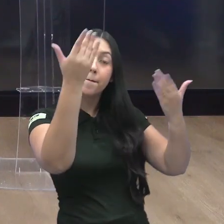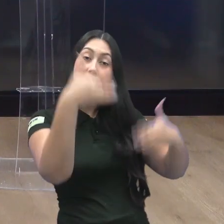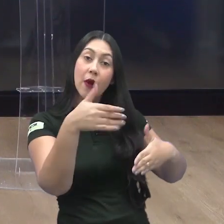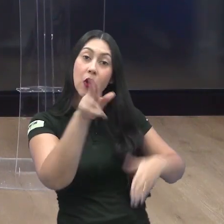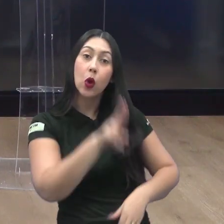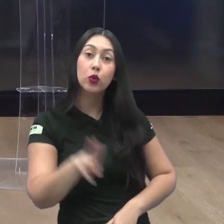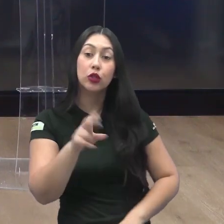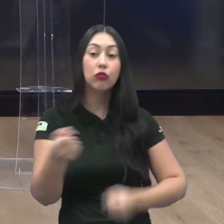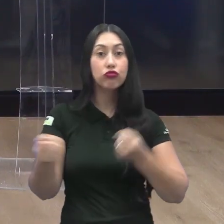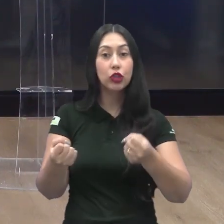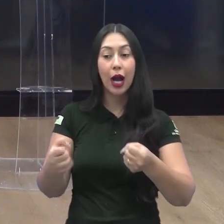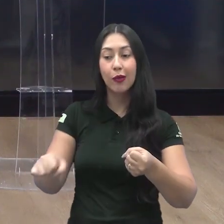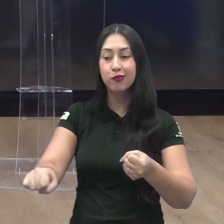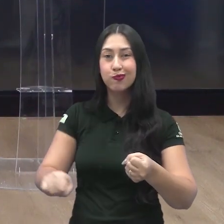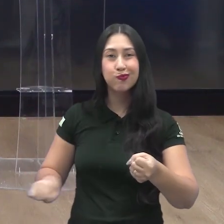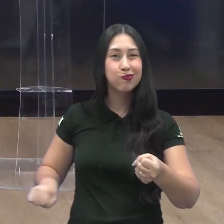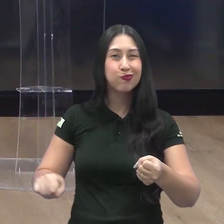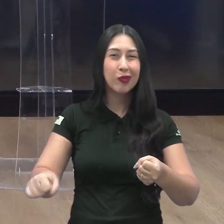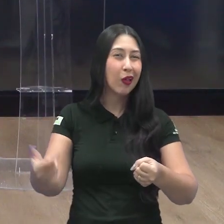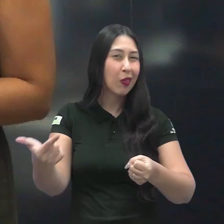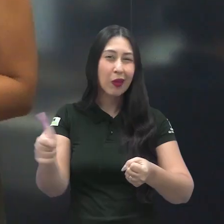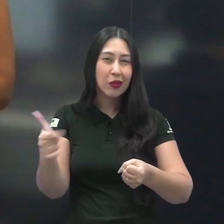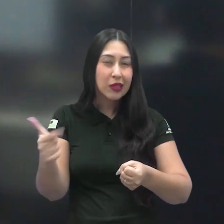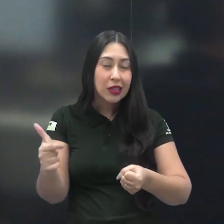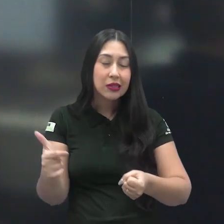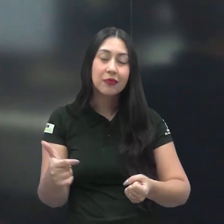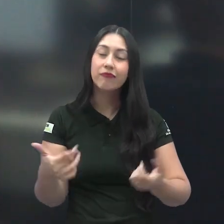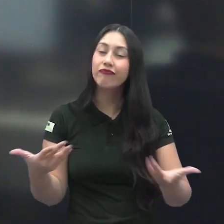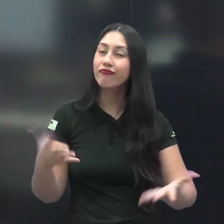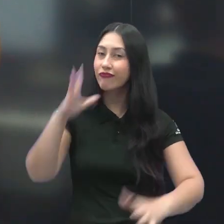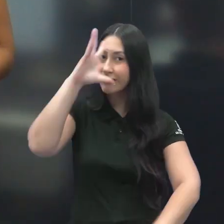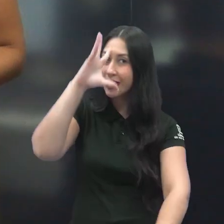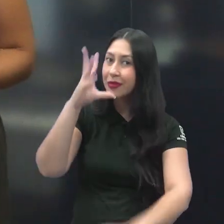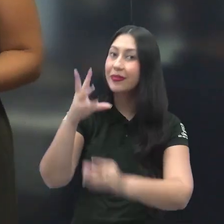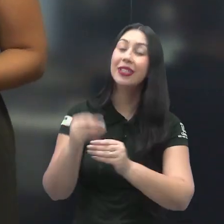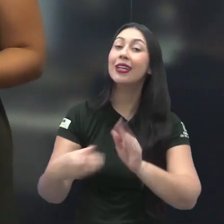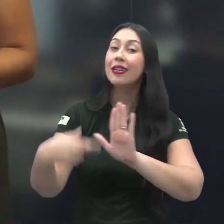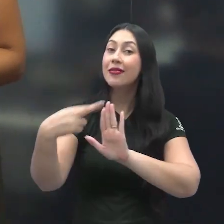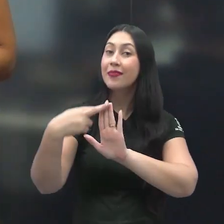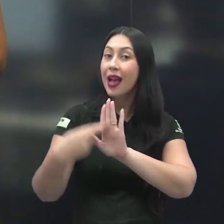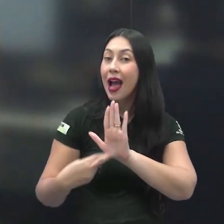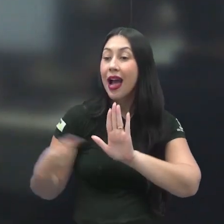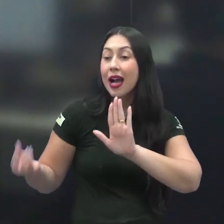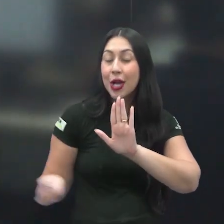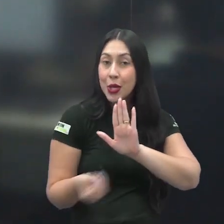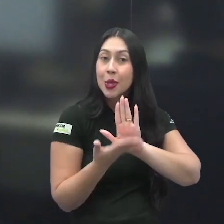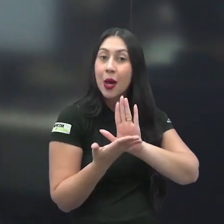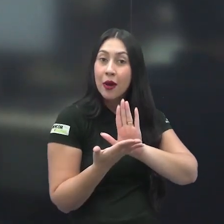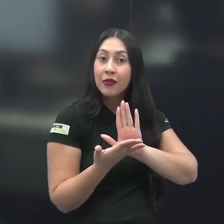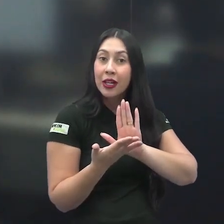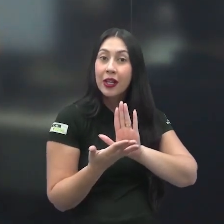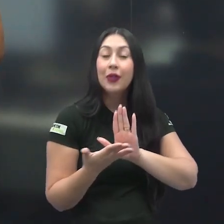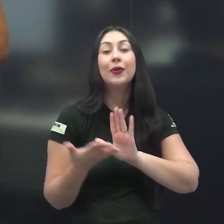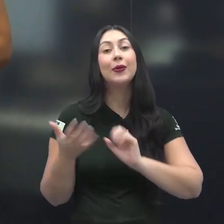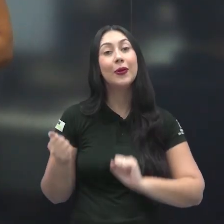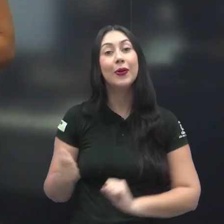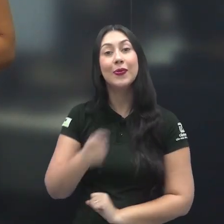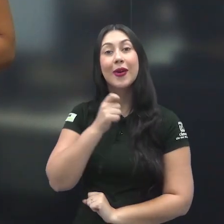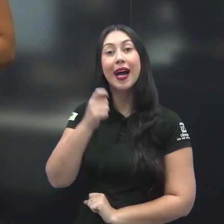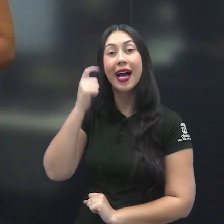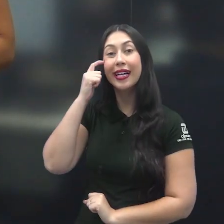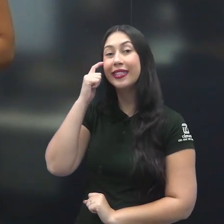em veículos com câmbio automático. Para a gente entender melhor as novas regras para tirar a carteira de